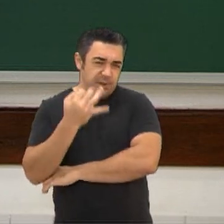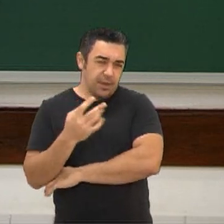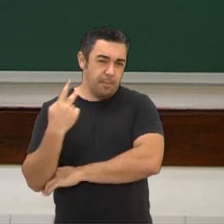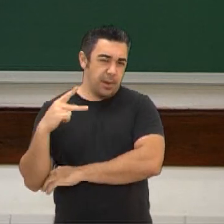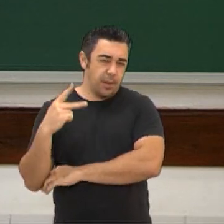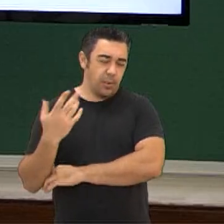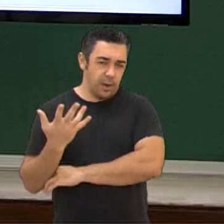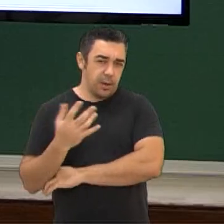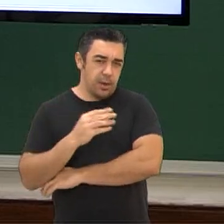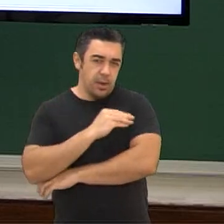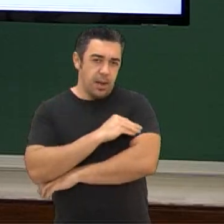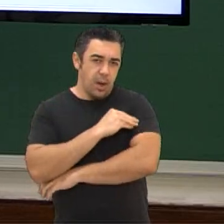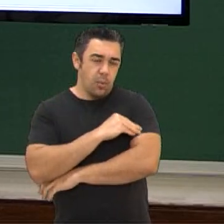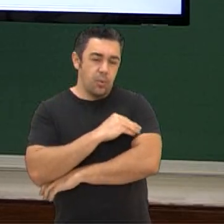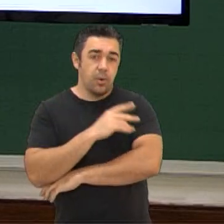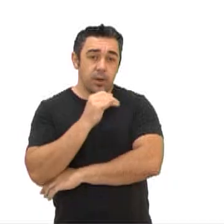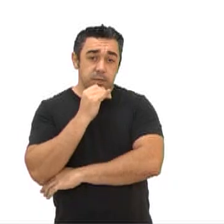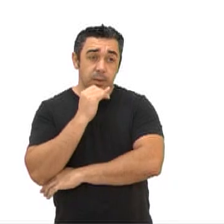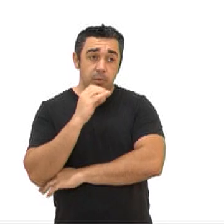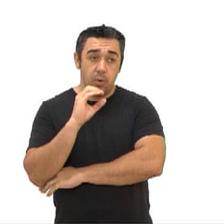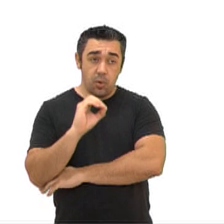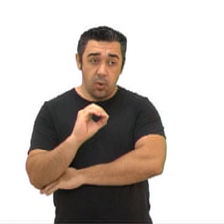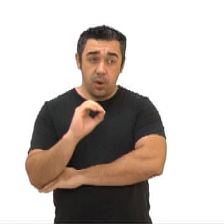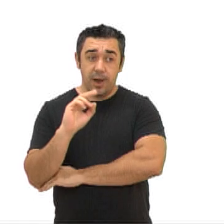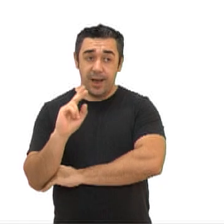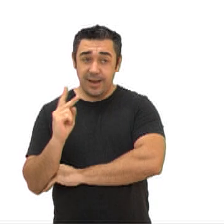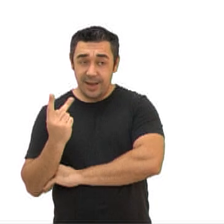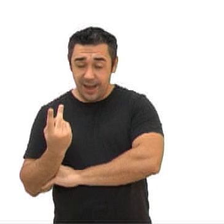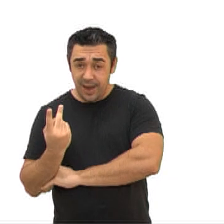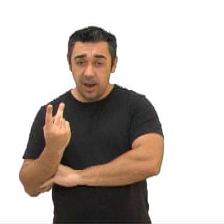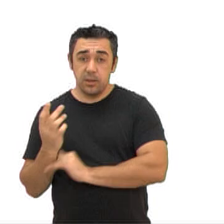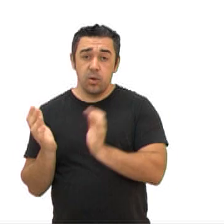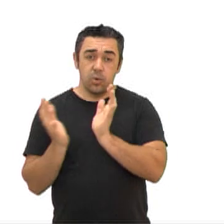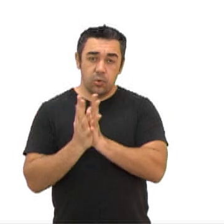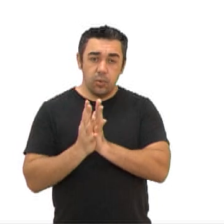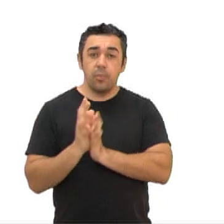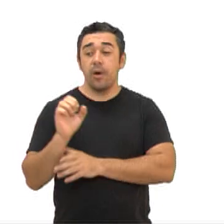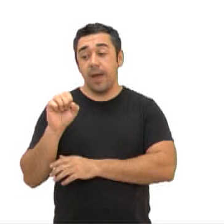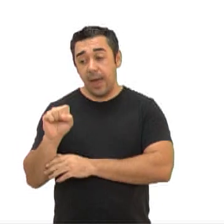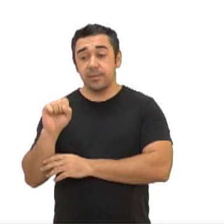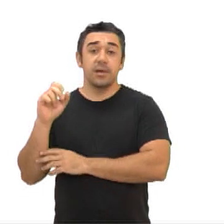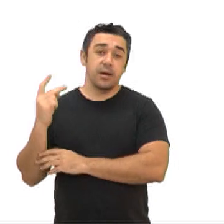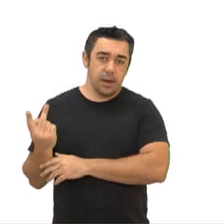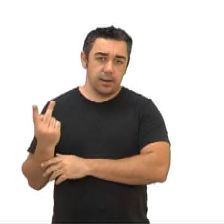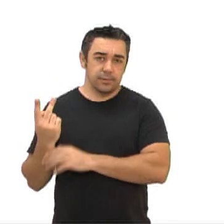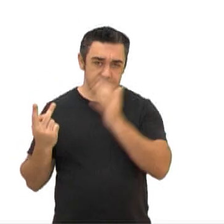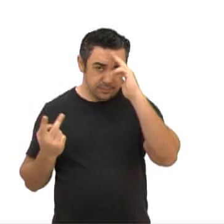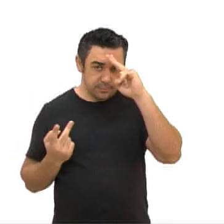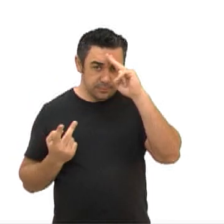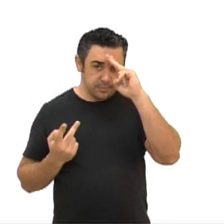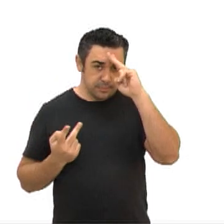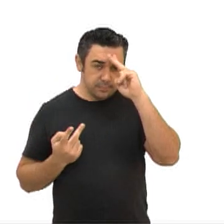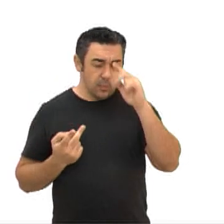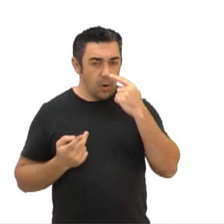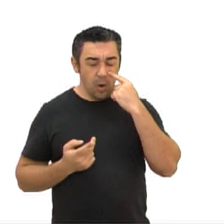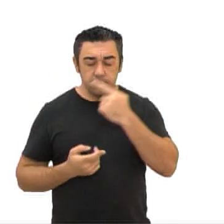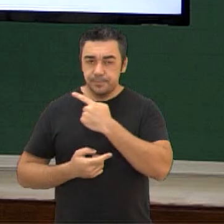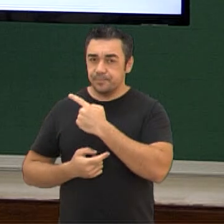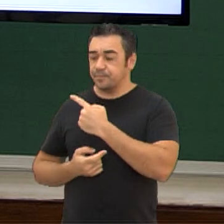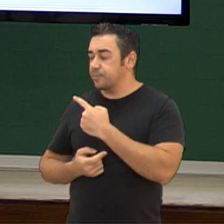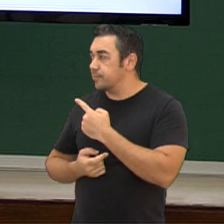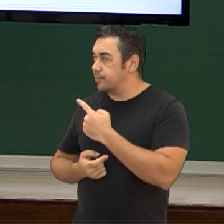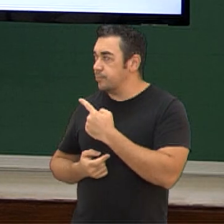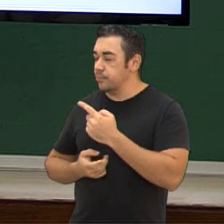ao invés de ter o grupamento OH, eu tenho o grupamento SH, certo? Vem, produção, para a câmera 2,